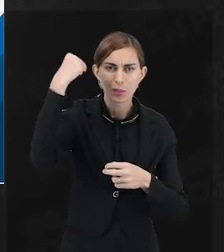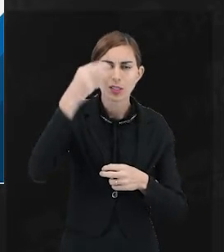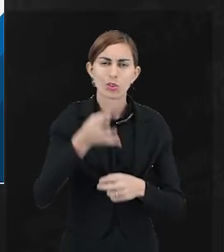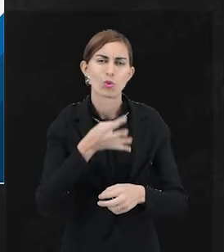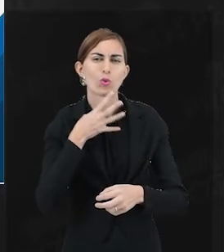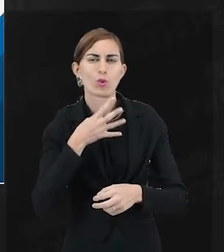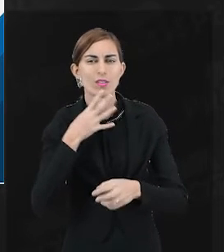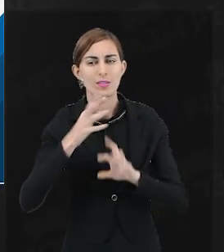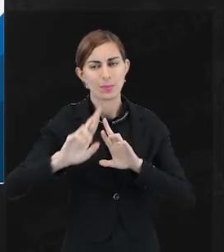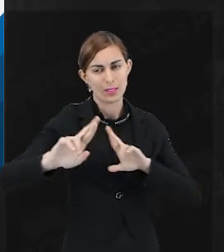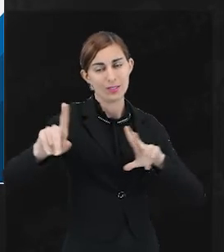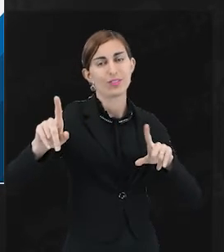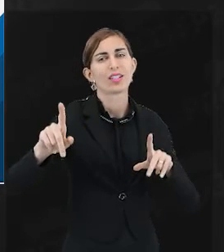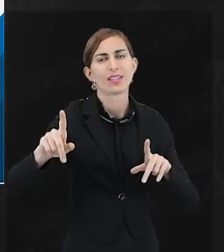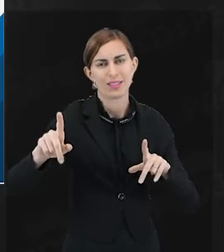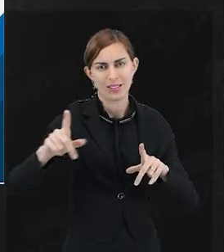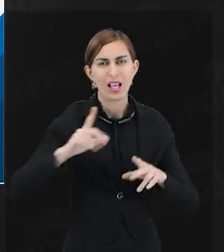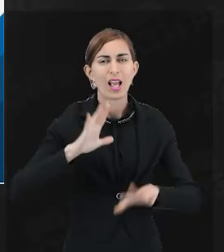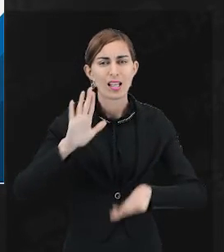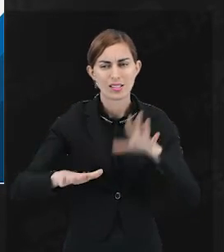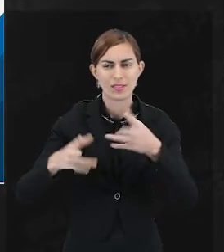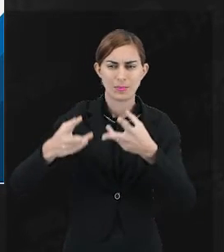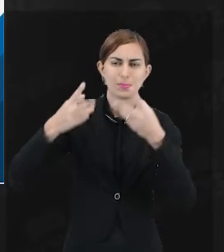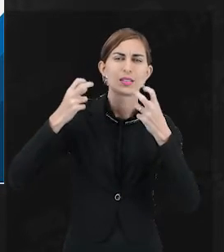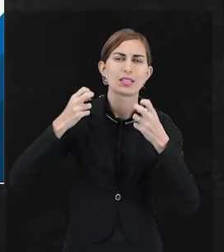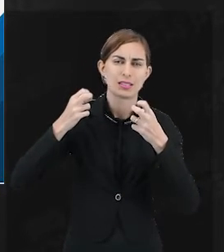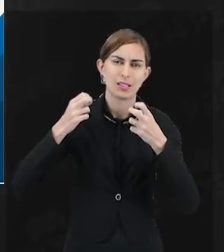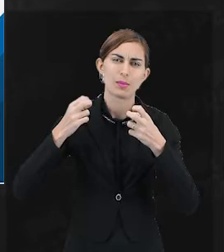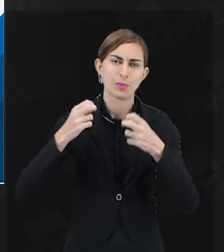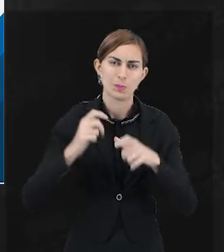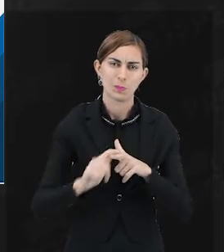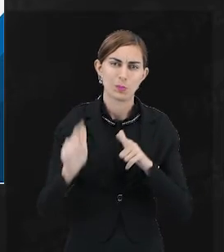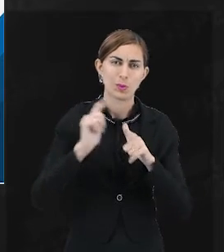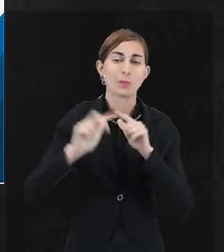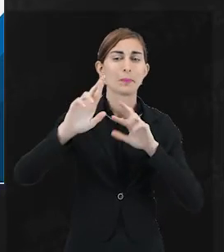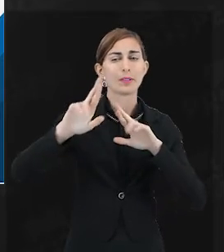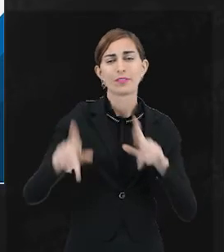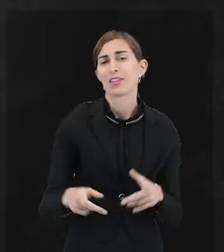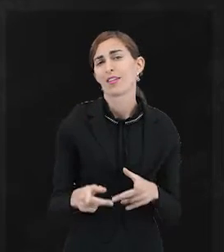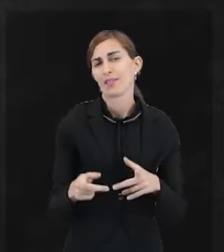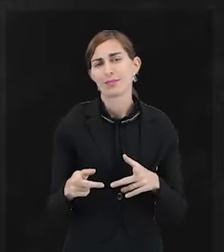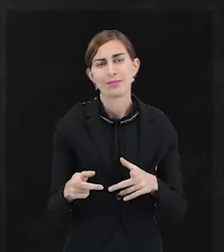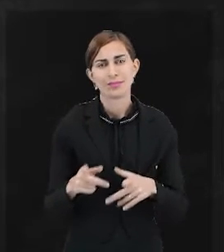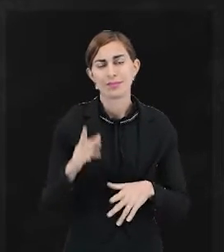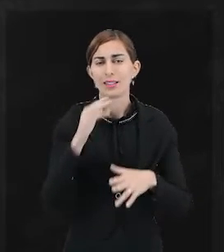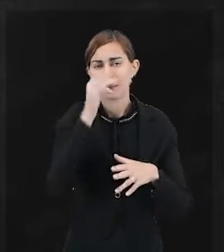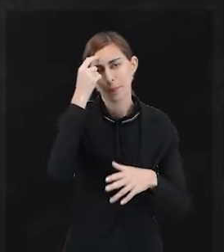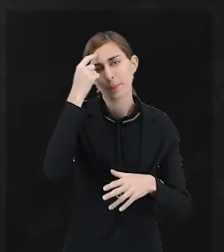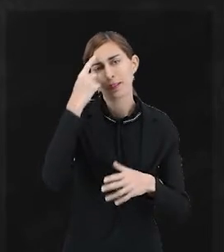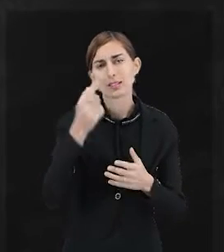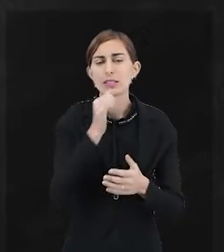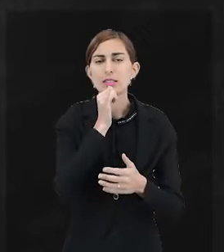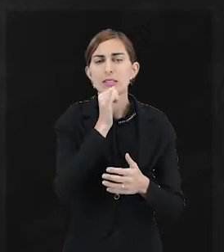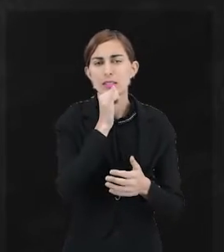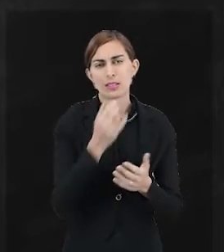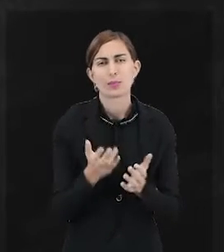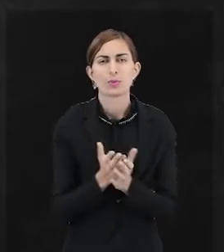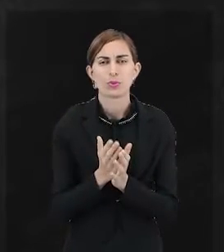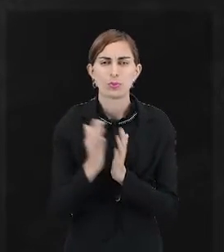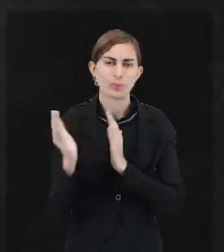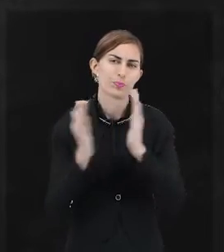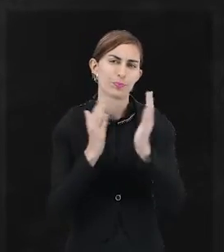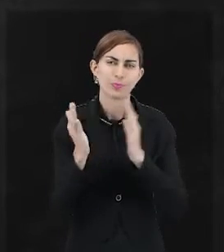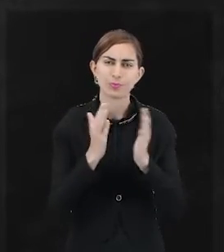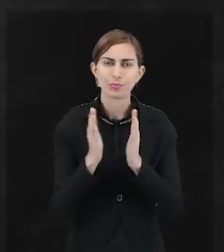e conhecimentos diferentes tendem a perceber situações de maneiras diferentes. Vamos pensar num exemplo de